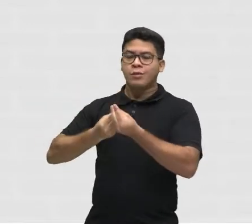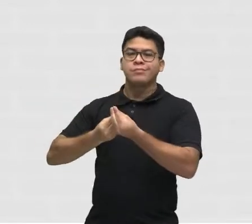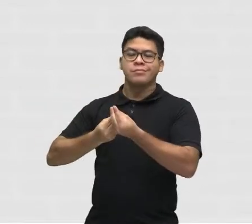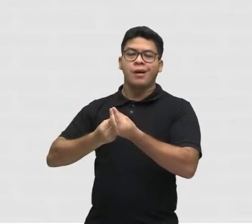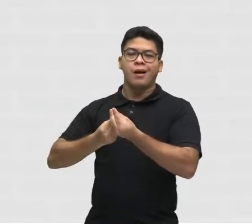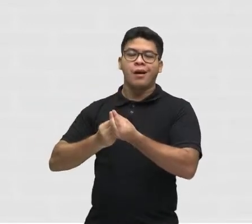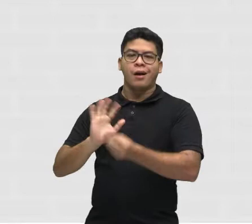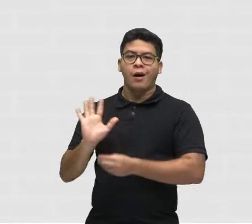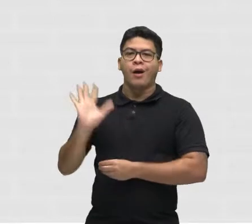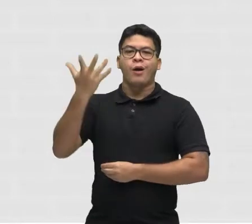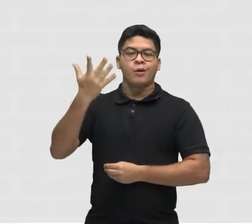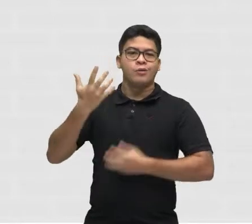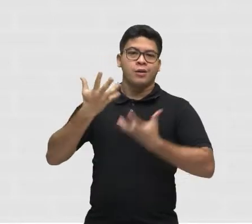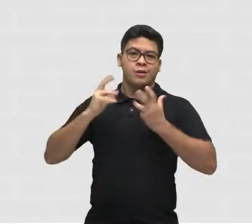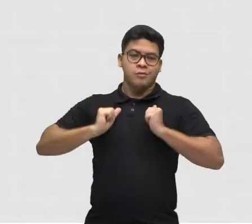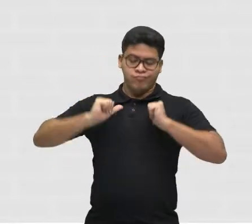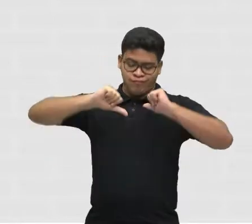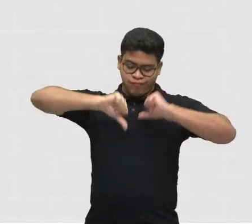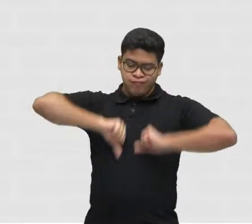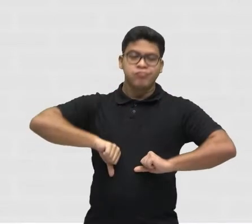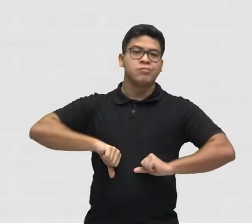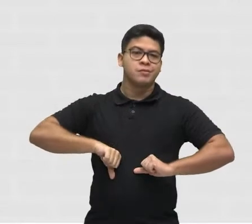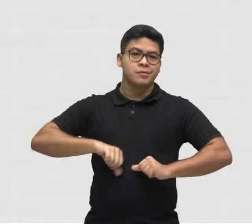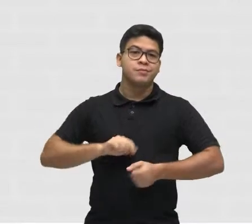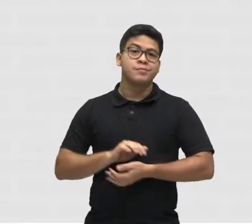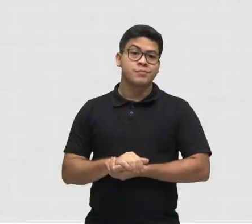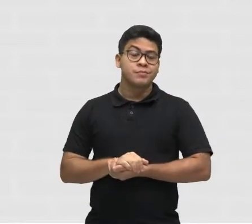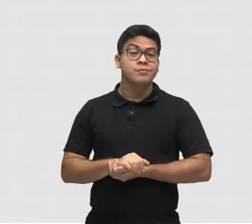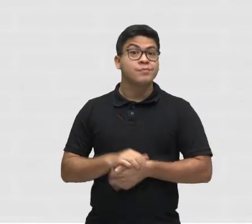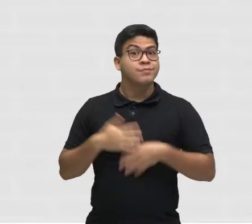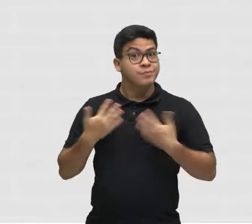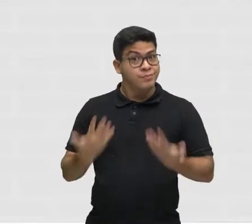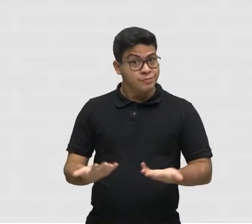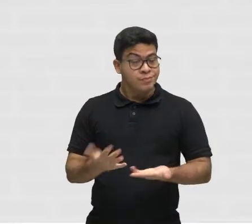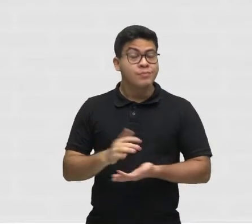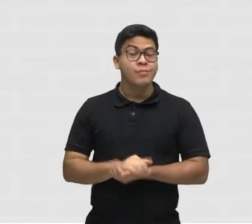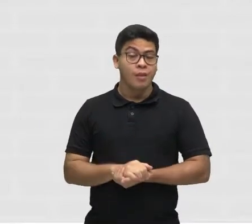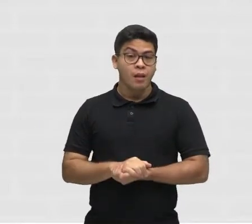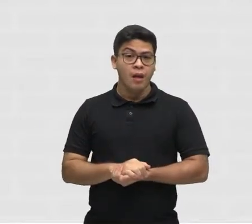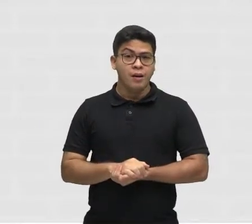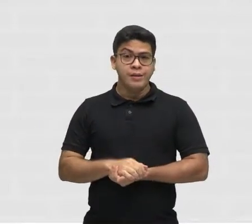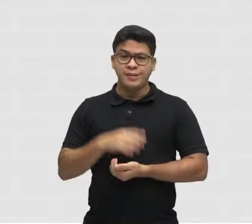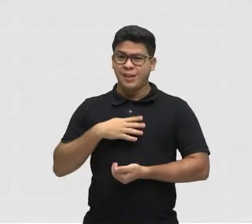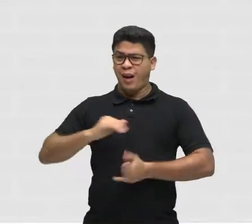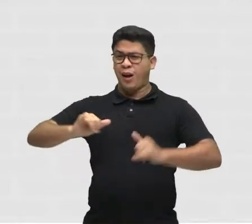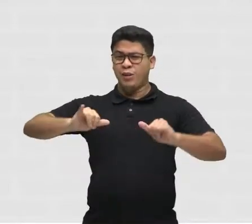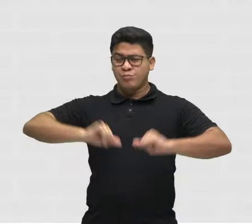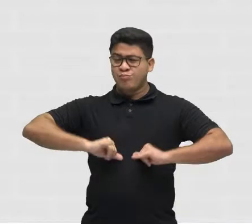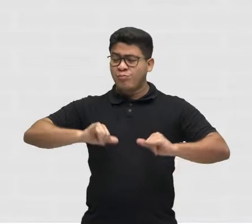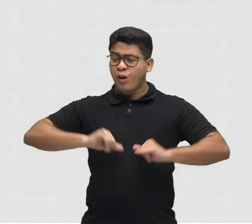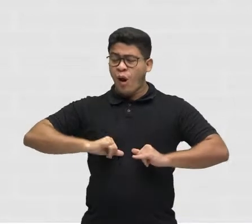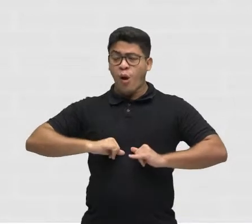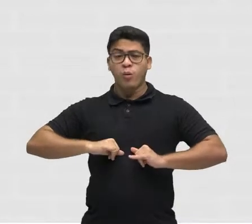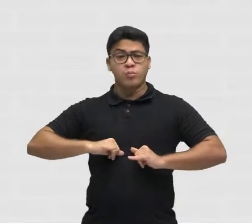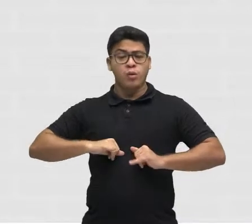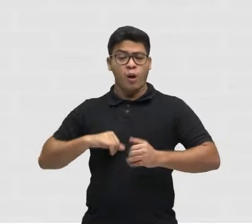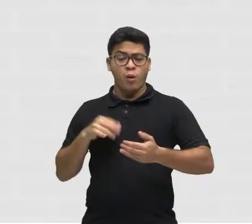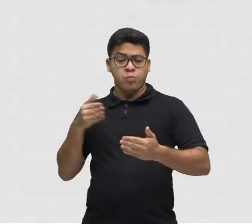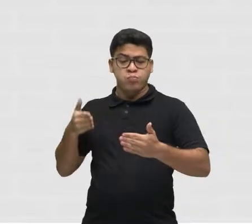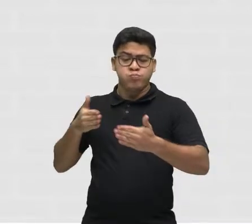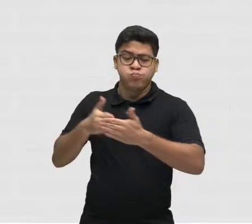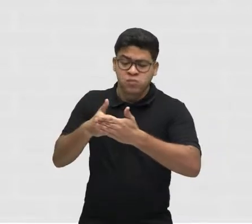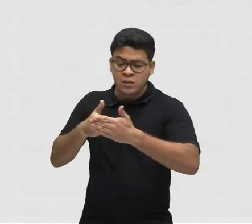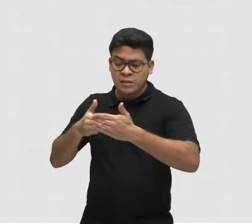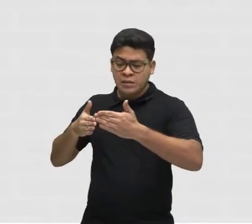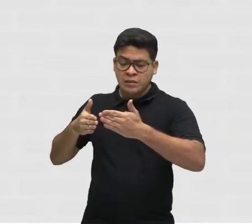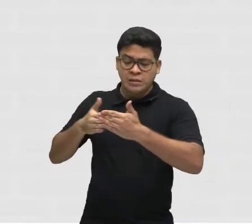depressão. Quando esse sofrimento passa a fazer com que não se enxerguem possibilidades à frente, por isso que ele é limitante.